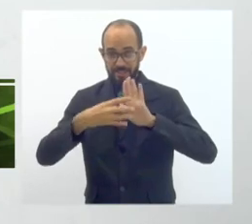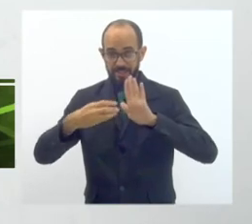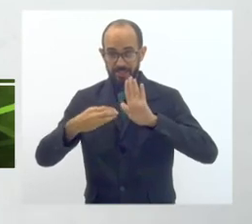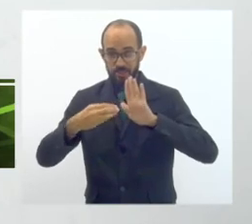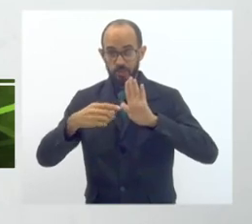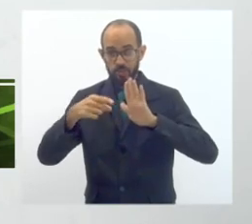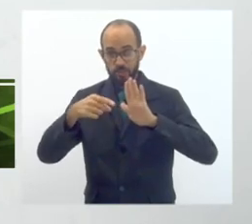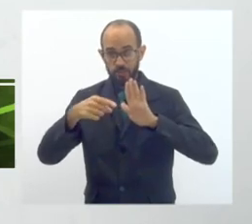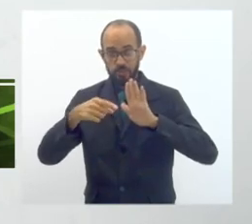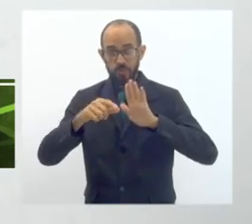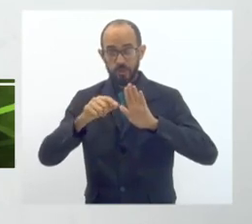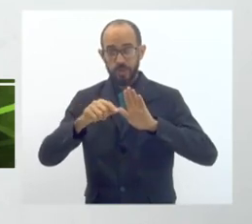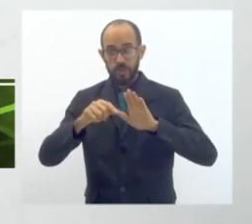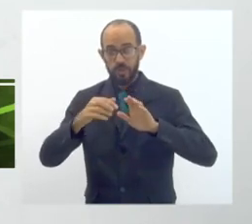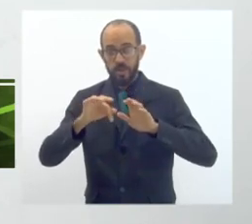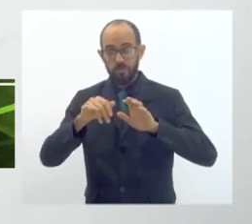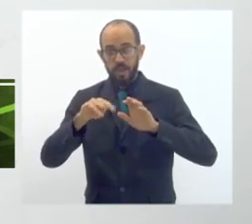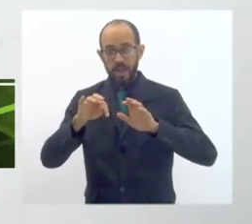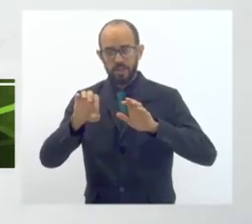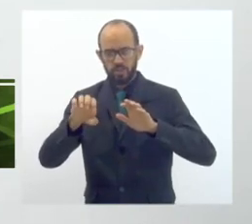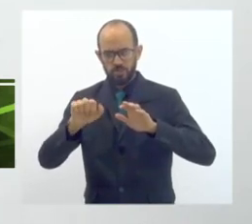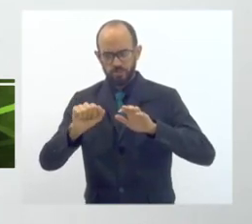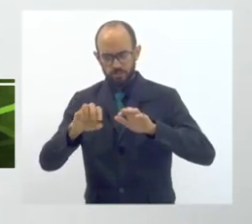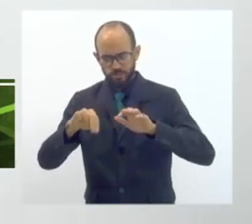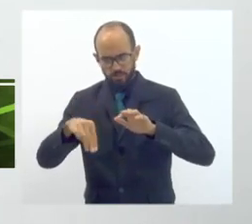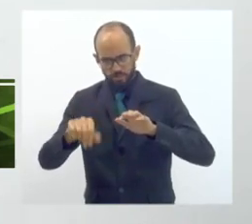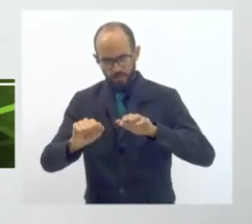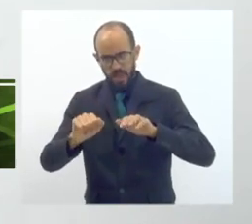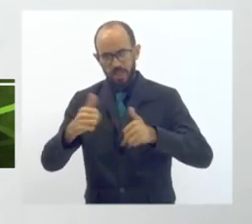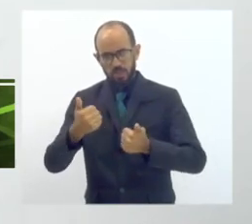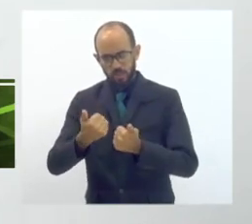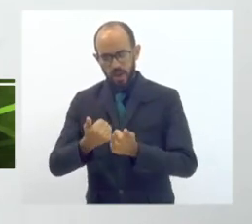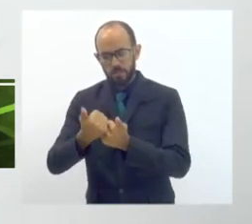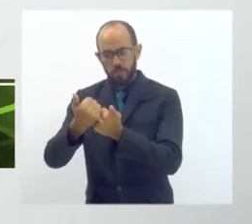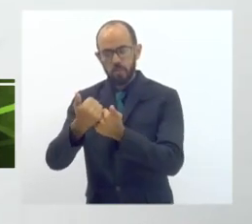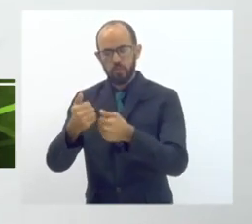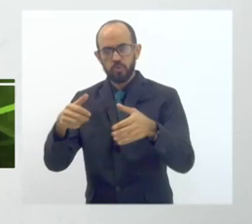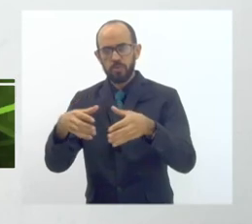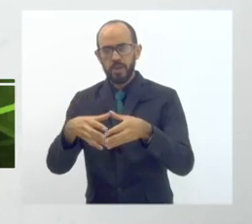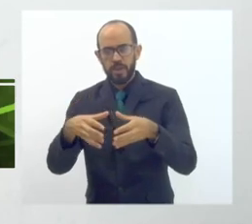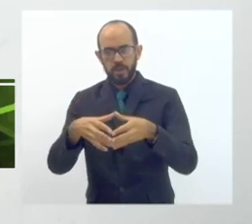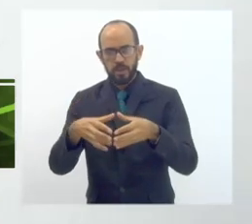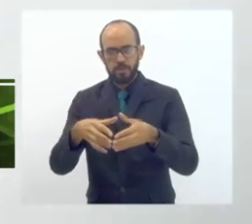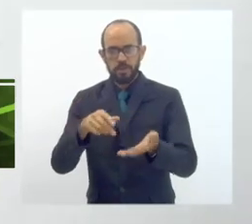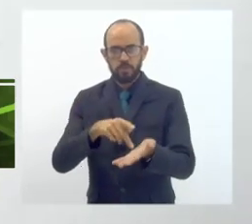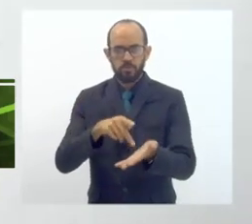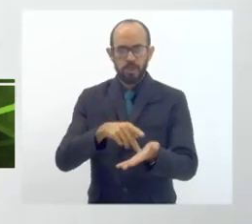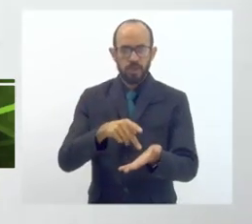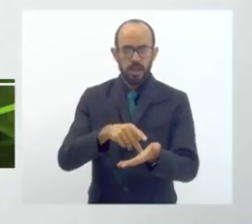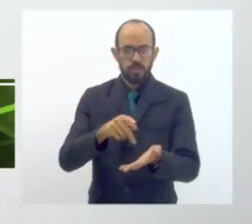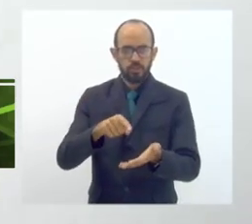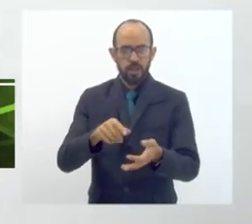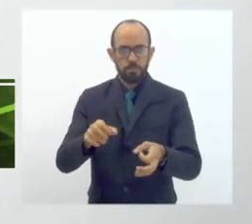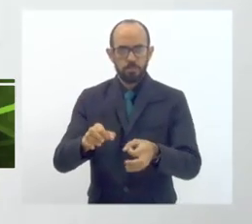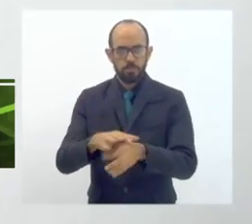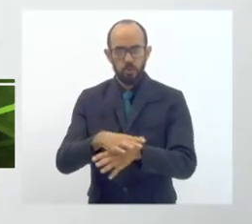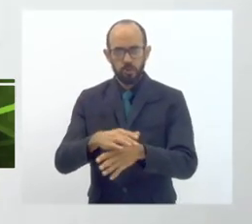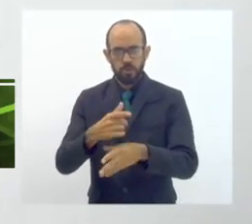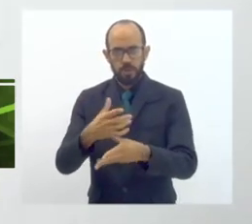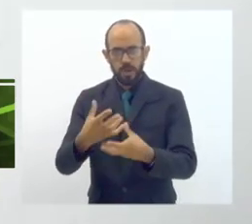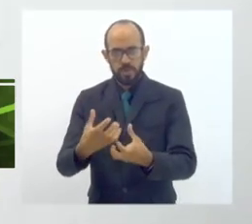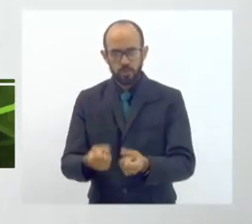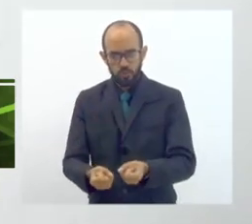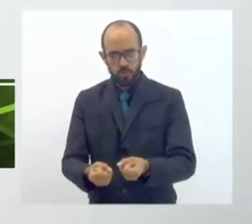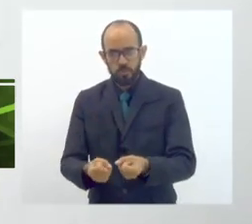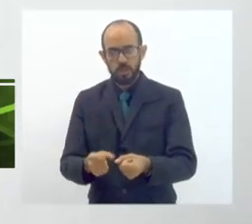todo apoio ao nosso grupo técnico da formação de uma equipe que realmente está pronta para poder assumir